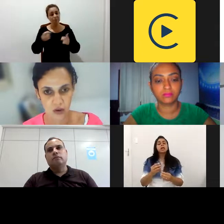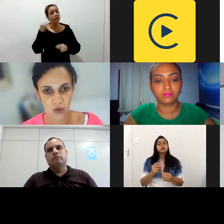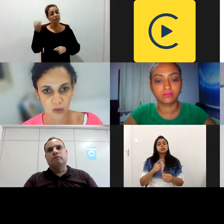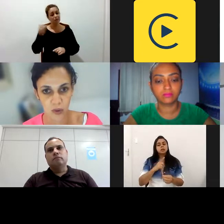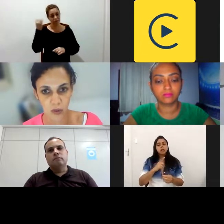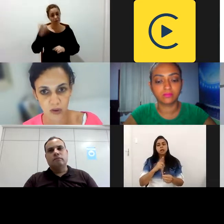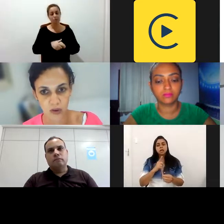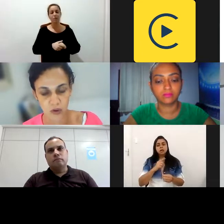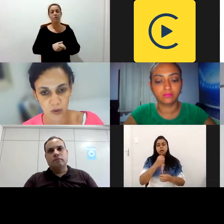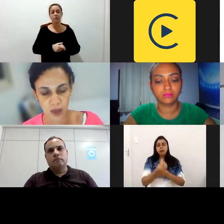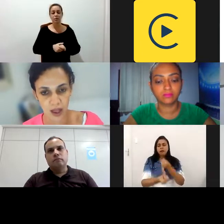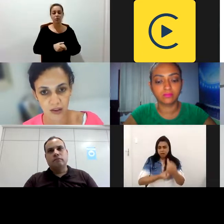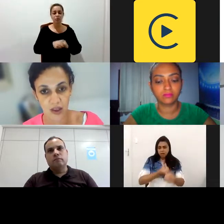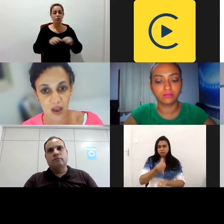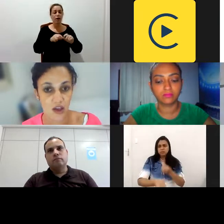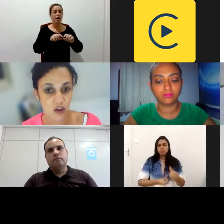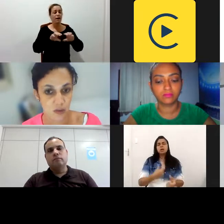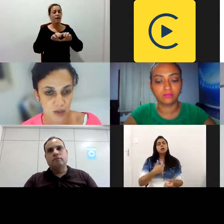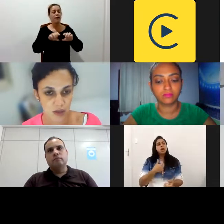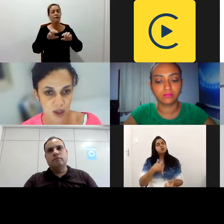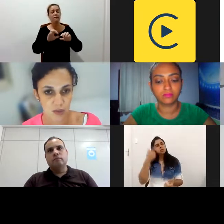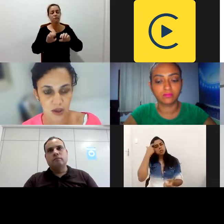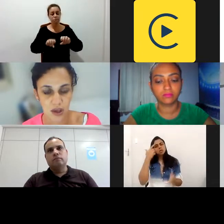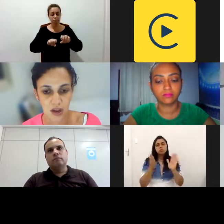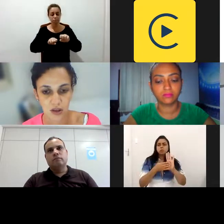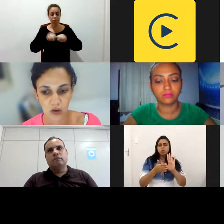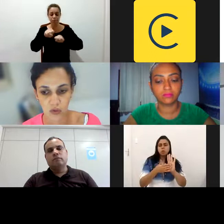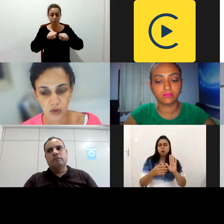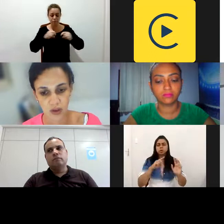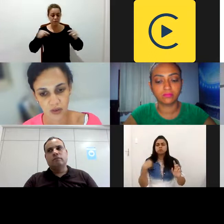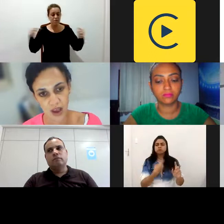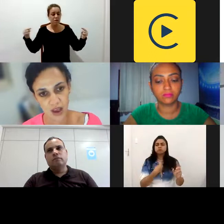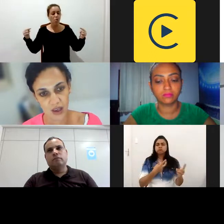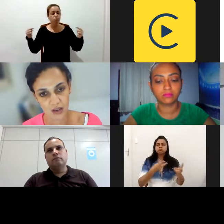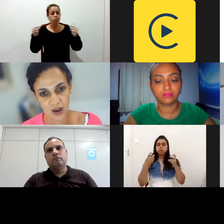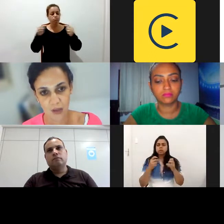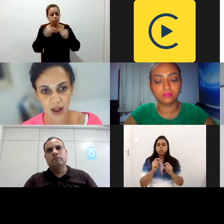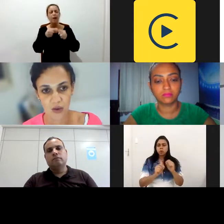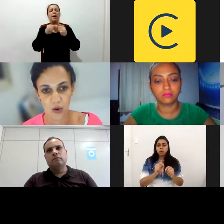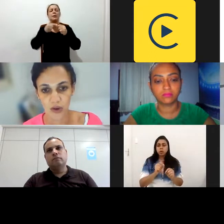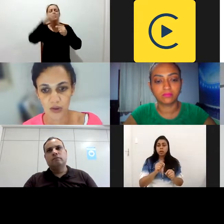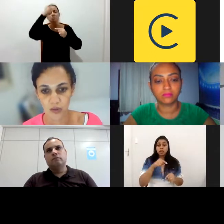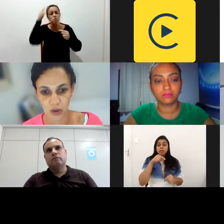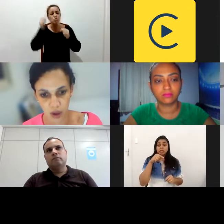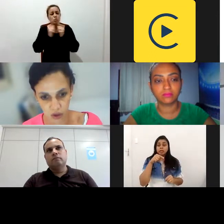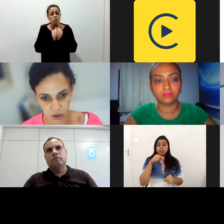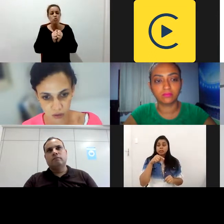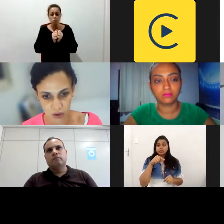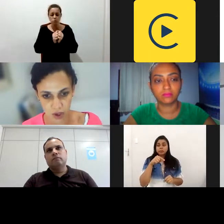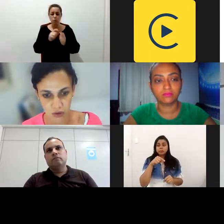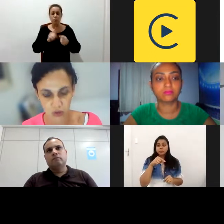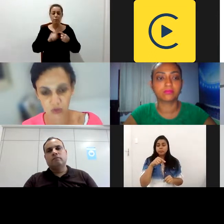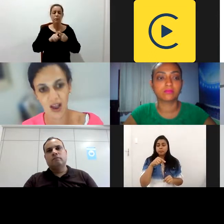analisando algumas propostas curriculares, a gente percebe que eles não vão levar esse trabalho como princípio